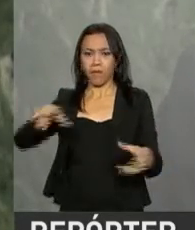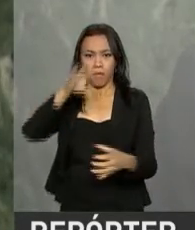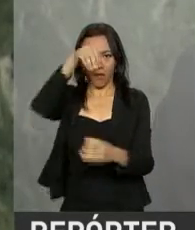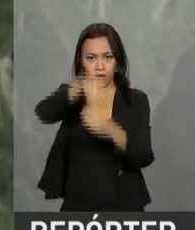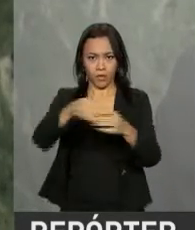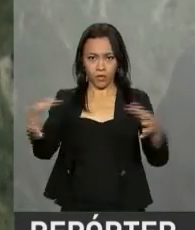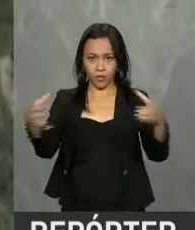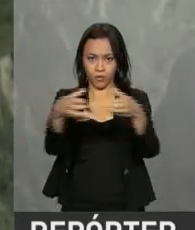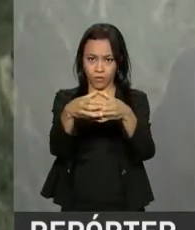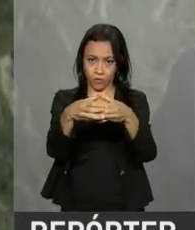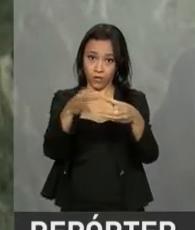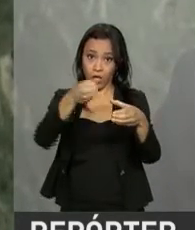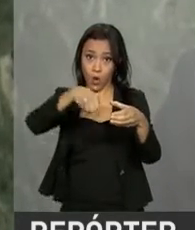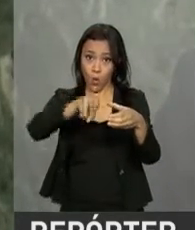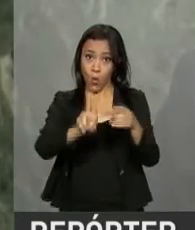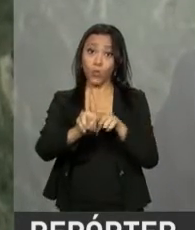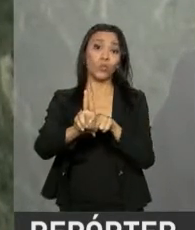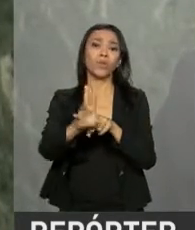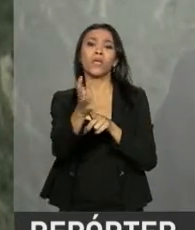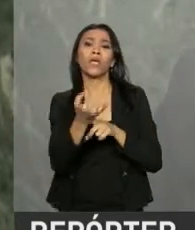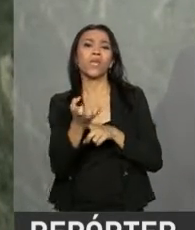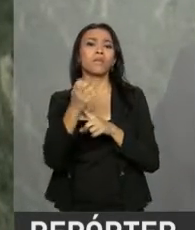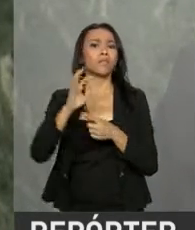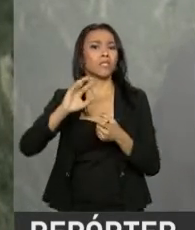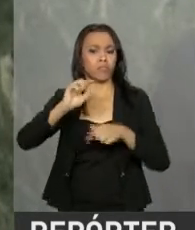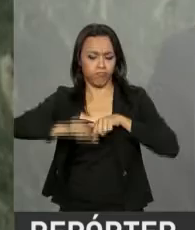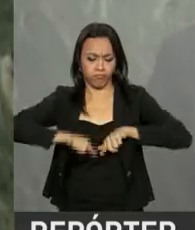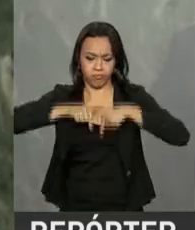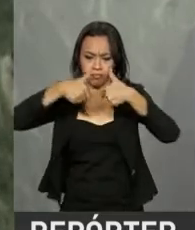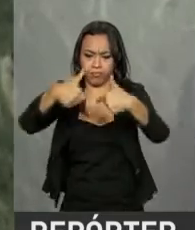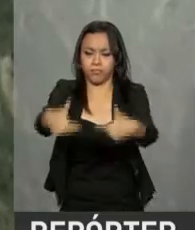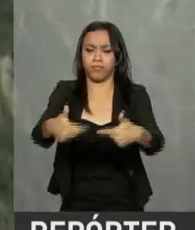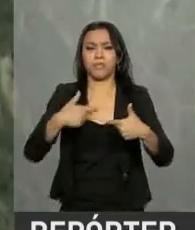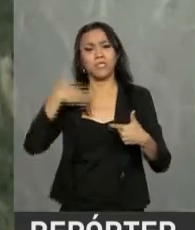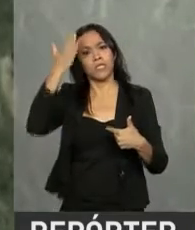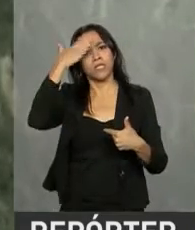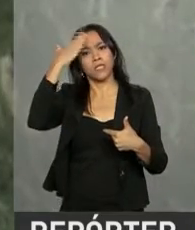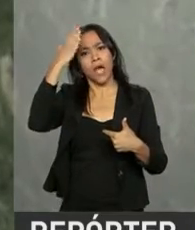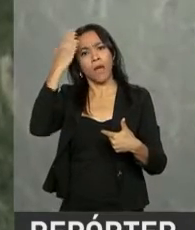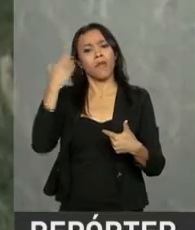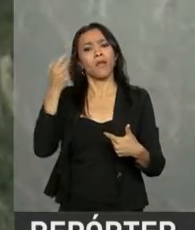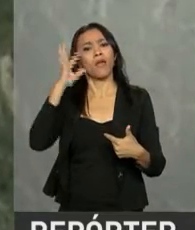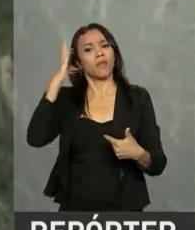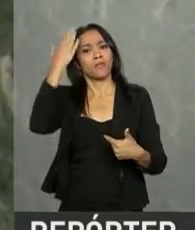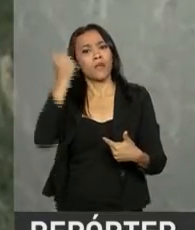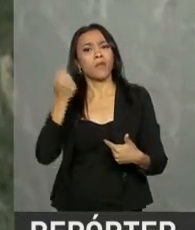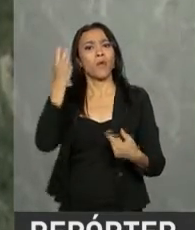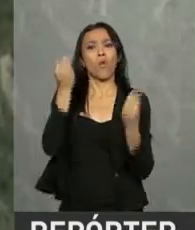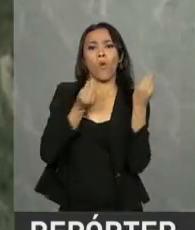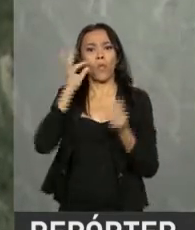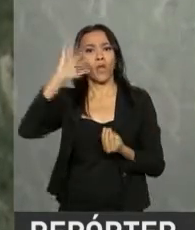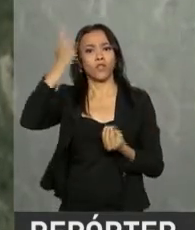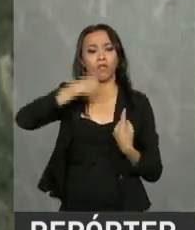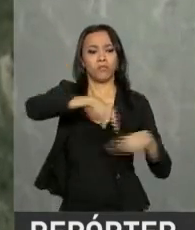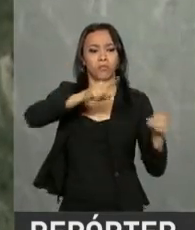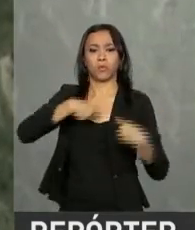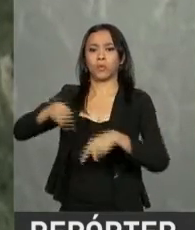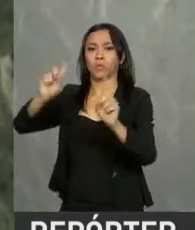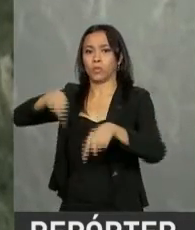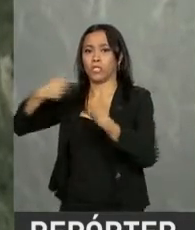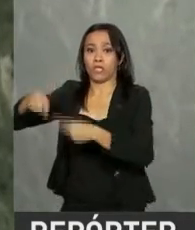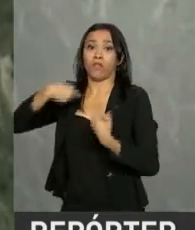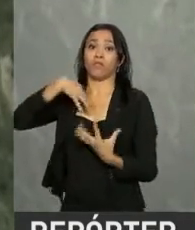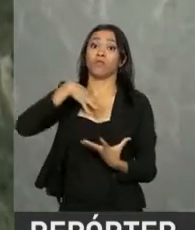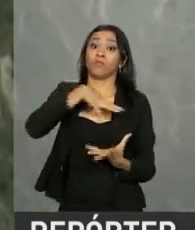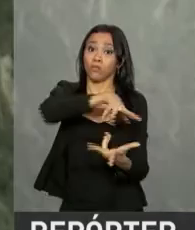Queremos uma ONU de resultados, capaz de enfrentar os grandes desafios do nosso tempo.